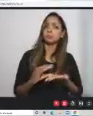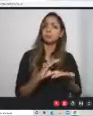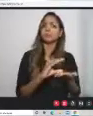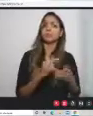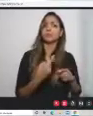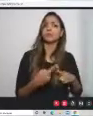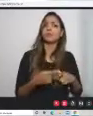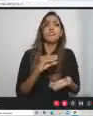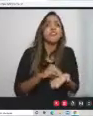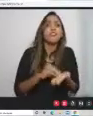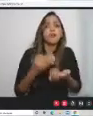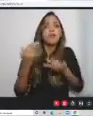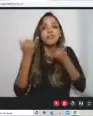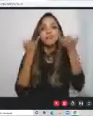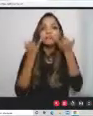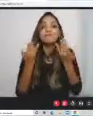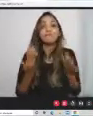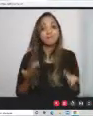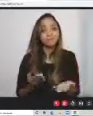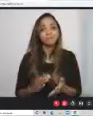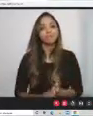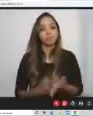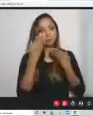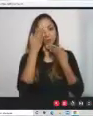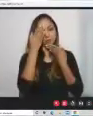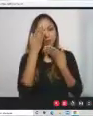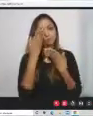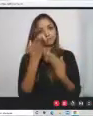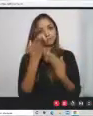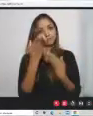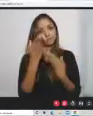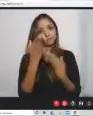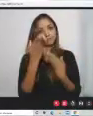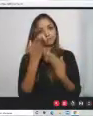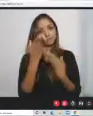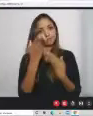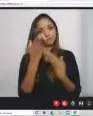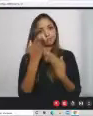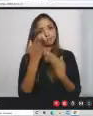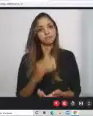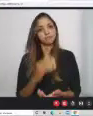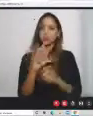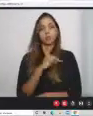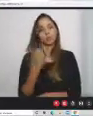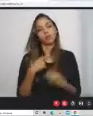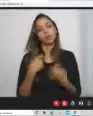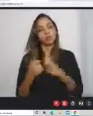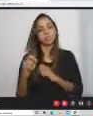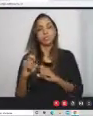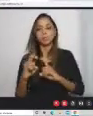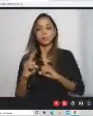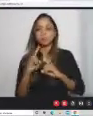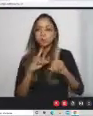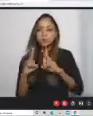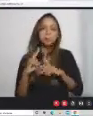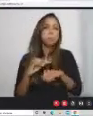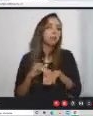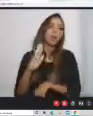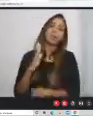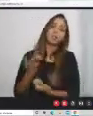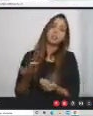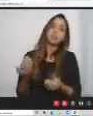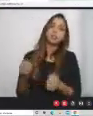Agradeço a Vossa Excelência. Esse tema é um tema que temos que debater mais junto à Secretaria de Saúde, junto à administração, para que a